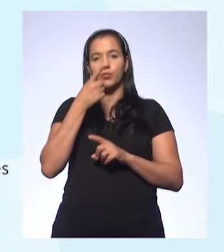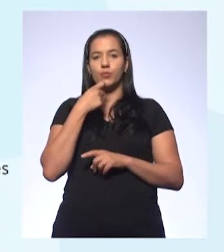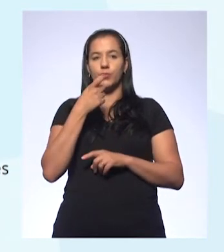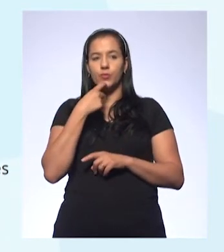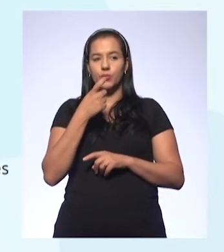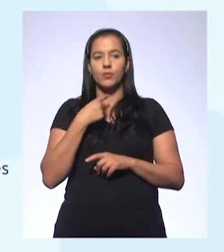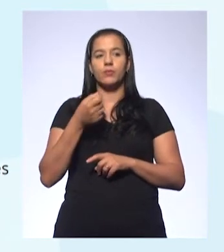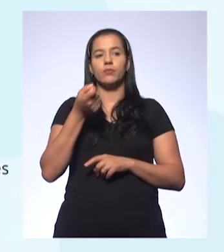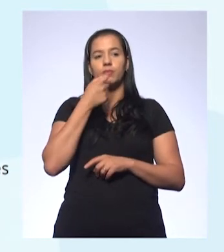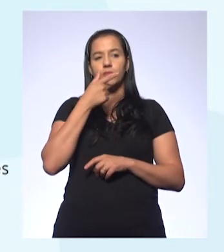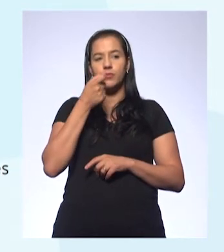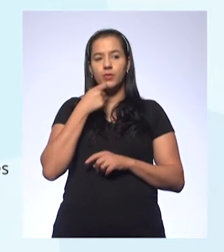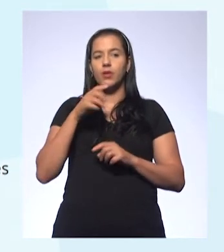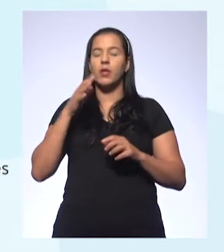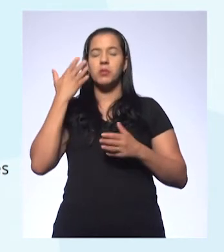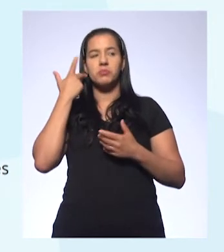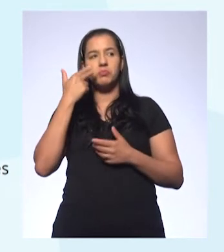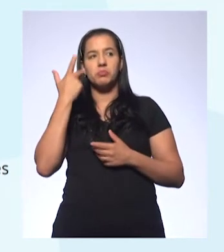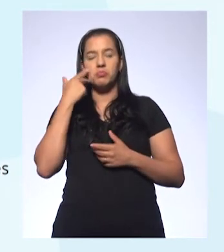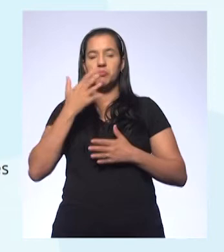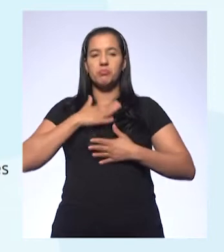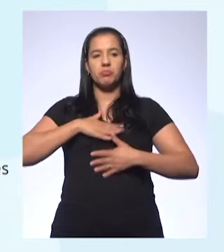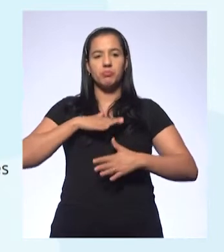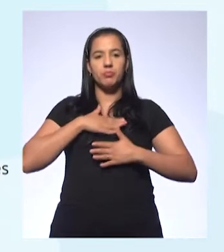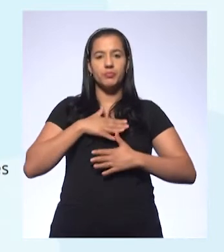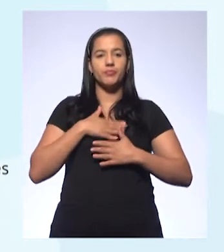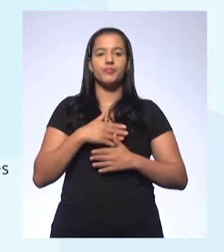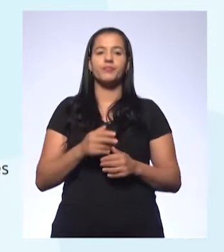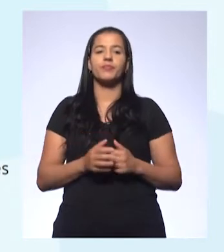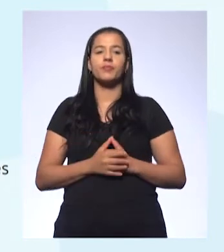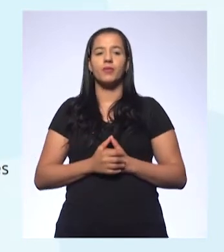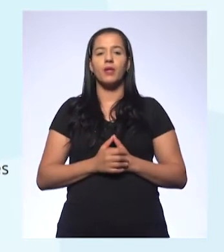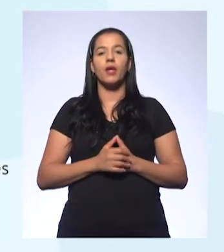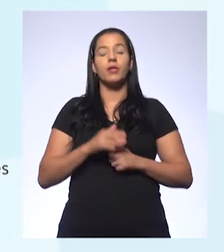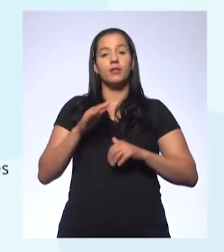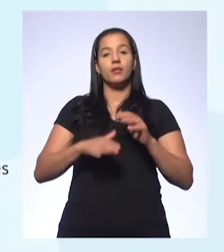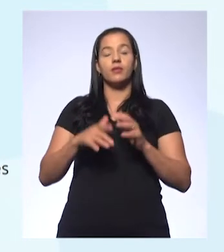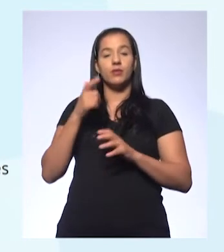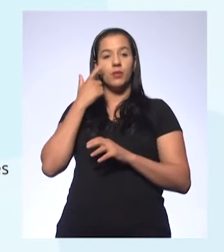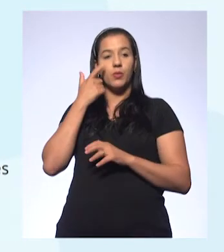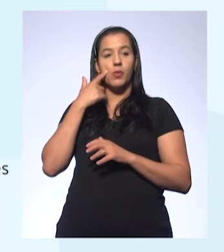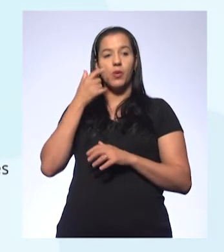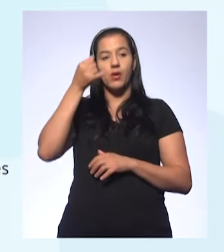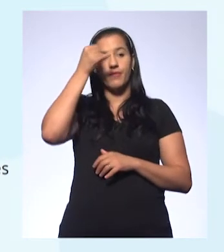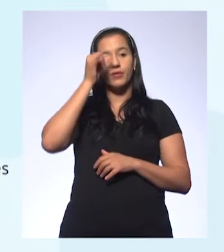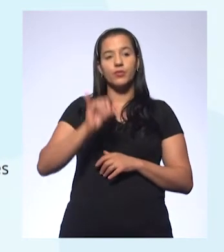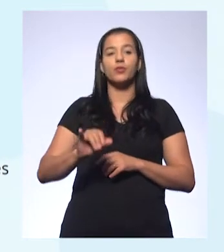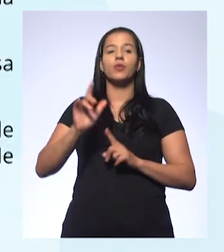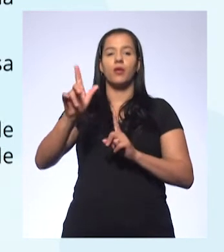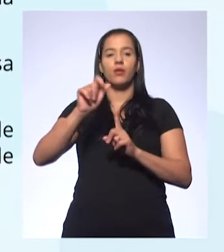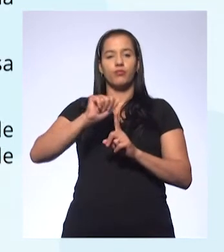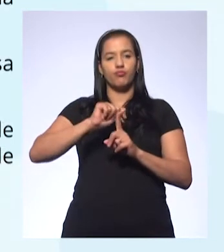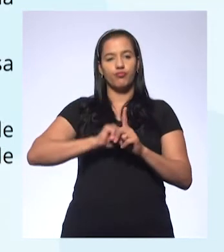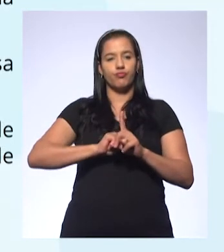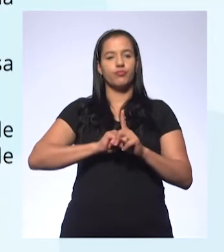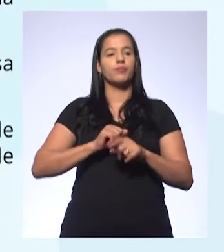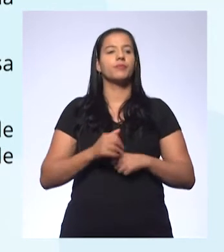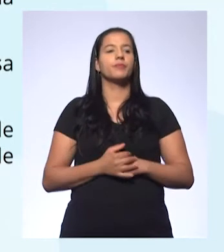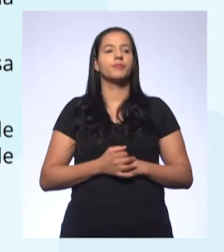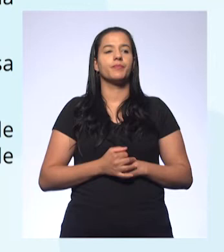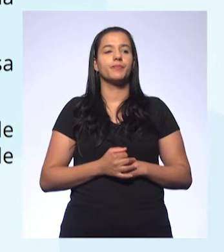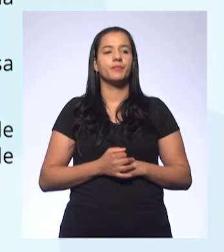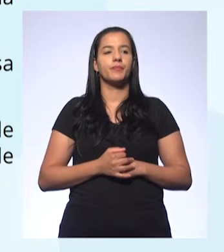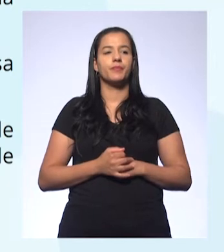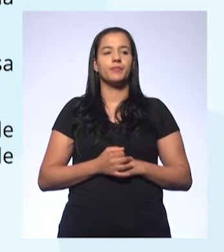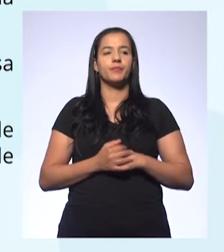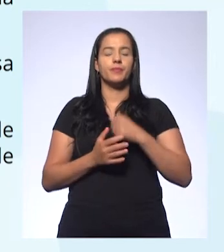Então, realmente é super tranquilo de tratar. Só que aí tem algumas coisinhas, né? Prevenção é usar o preservativo, mas vamos lá.